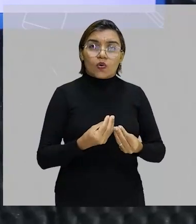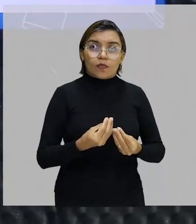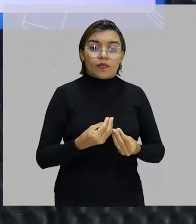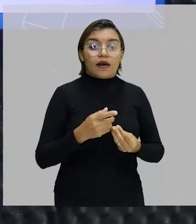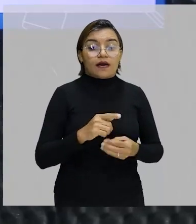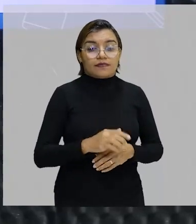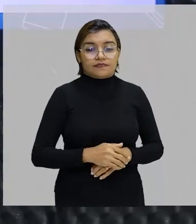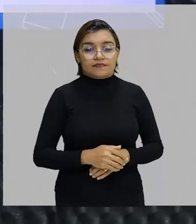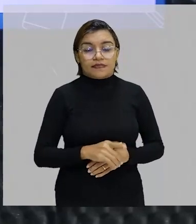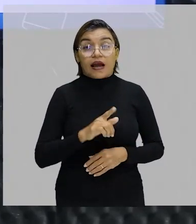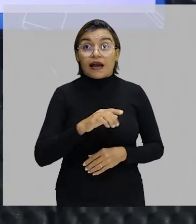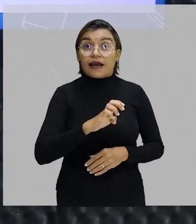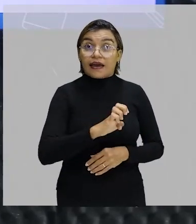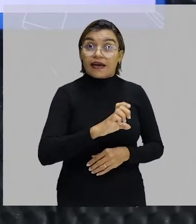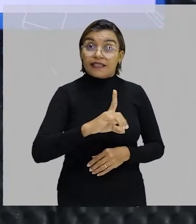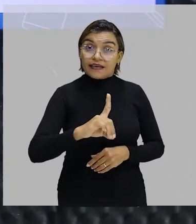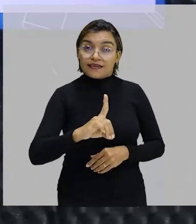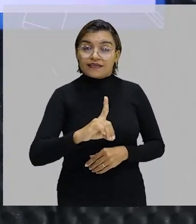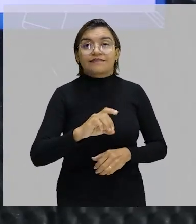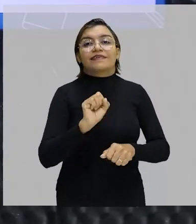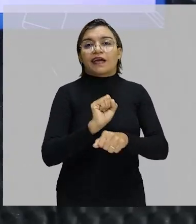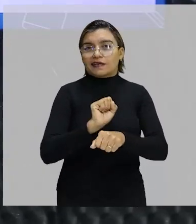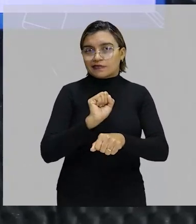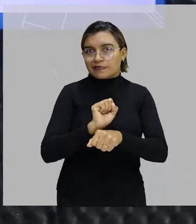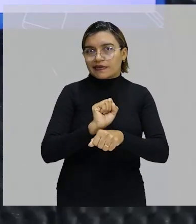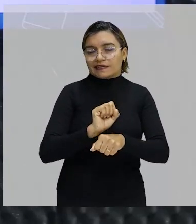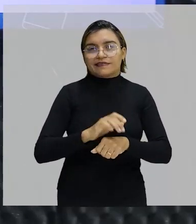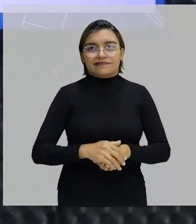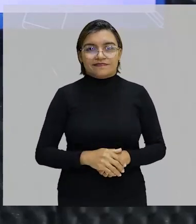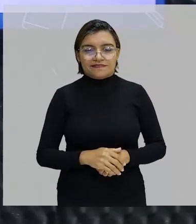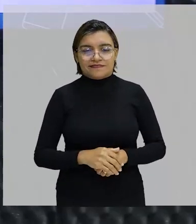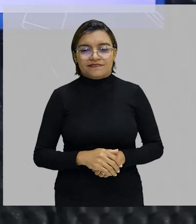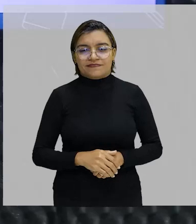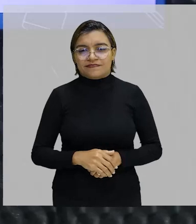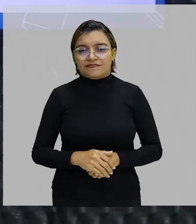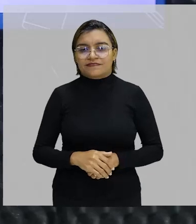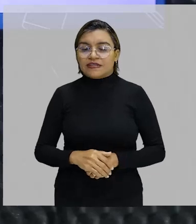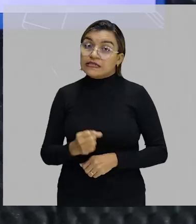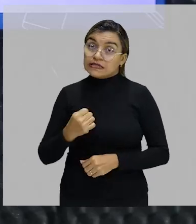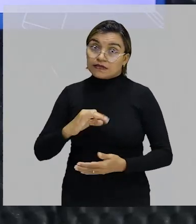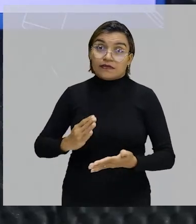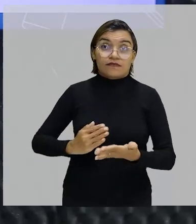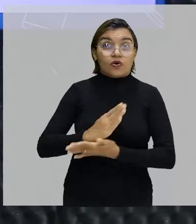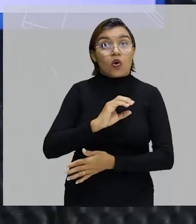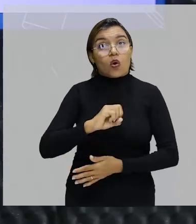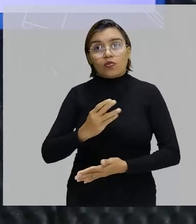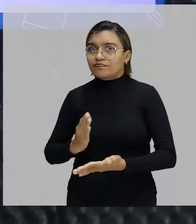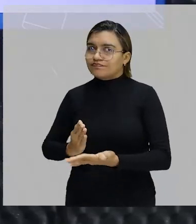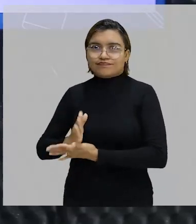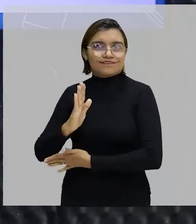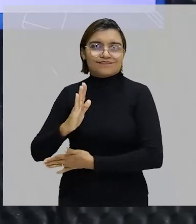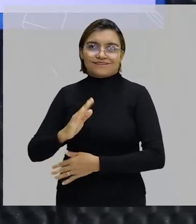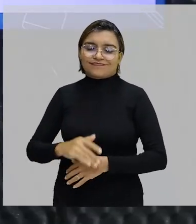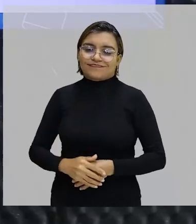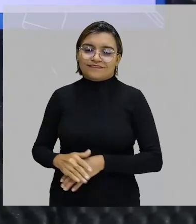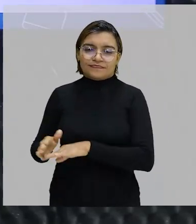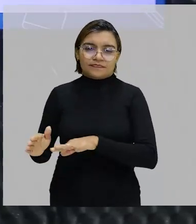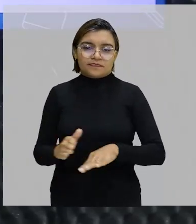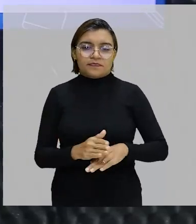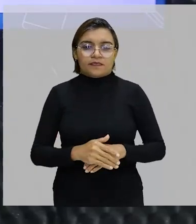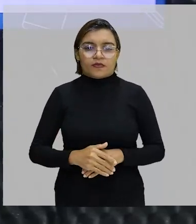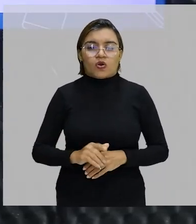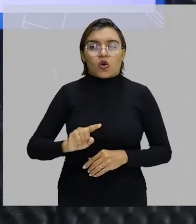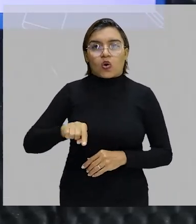ED, está esperando, tá bom? Aí o resultado final foi deferido ou foi indeferido, tá bom? Vamos falar agora de um